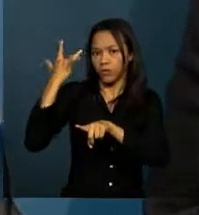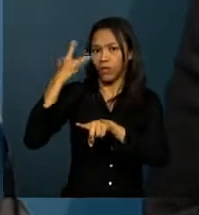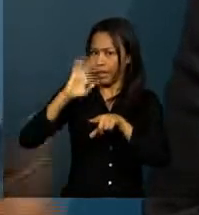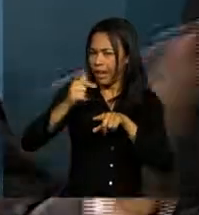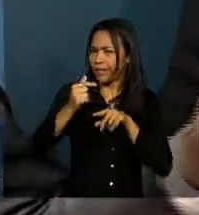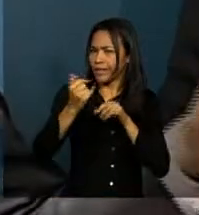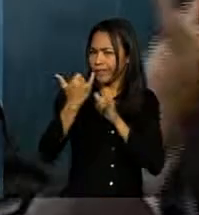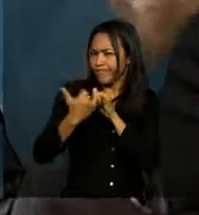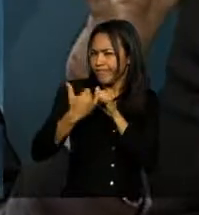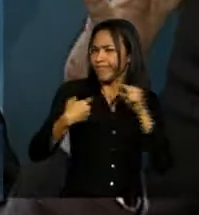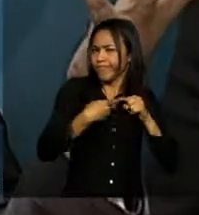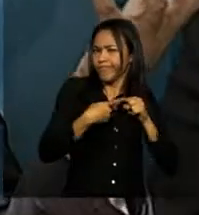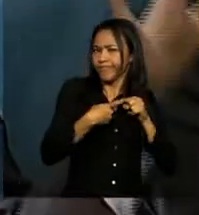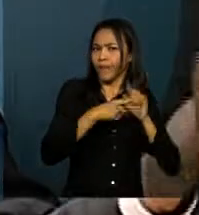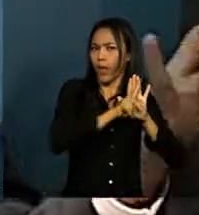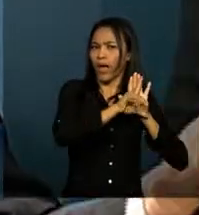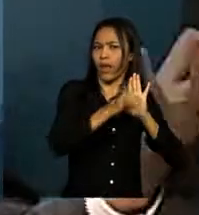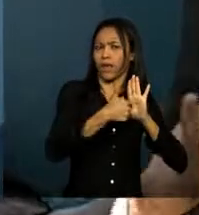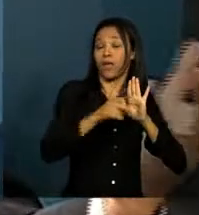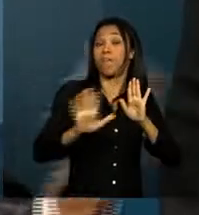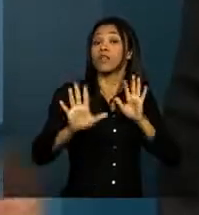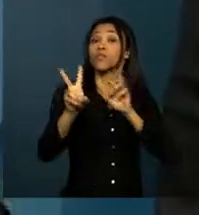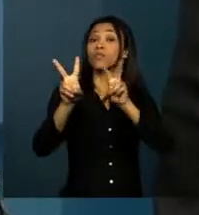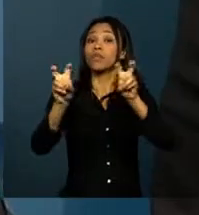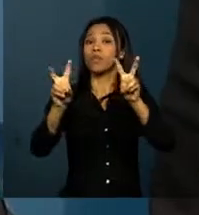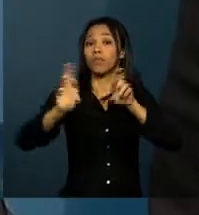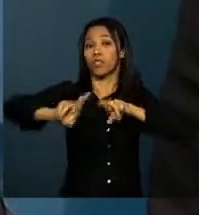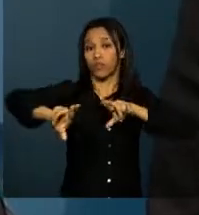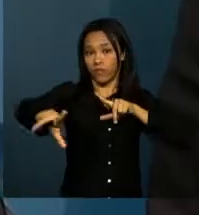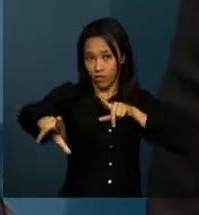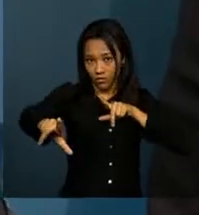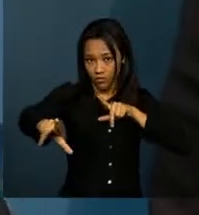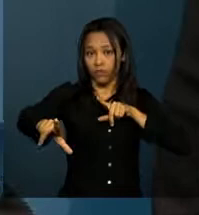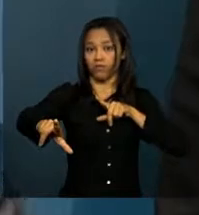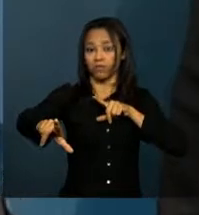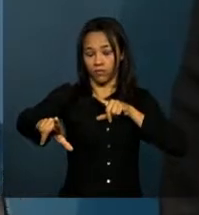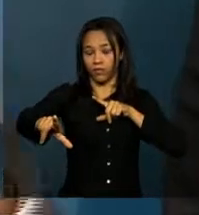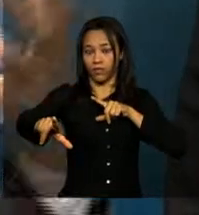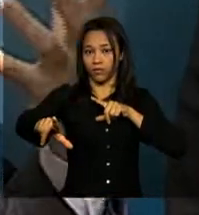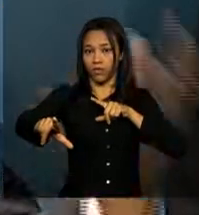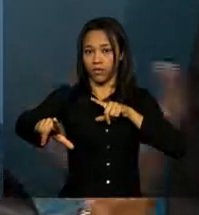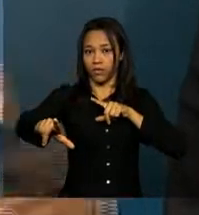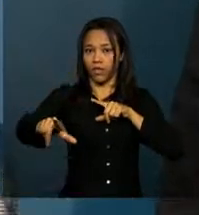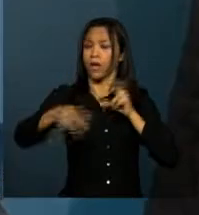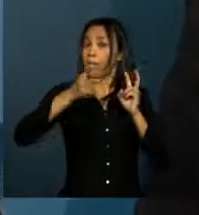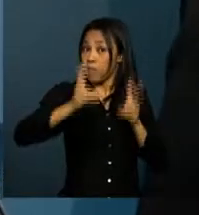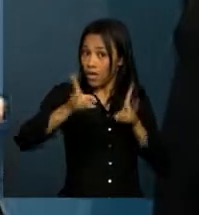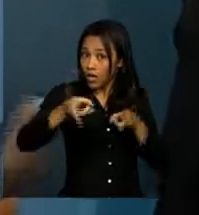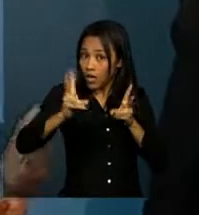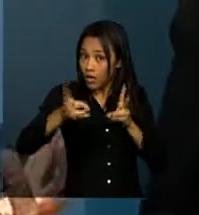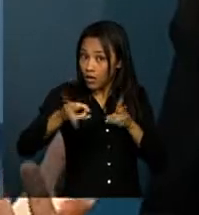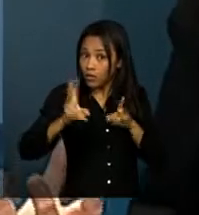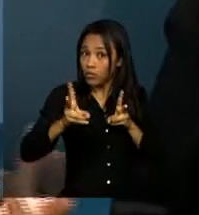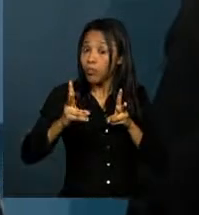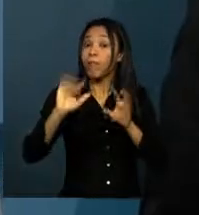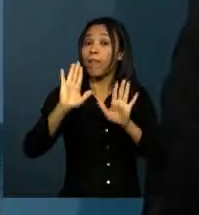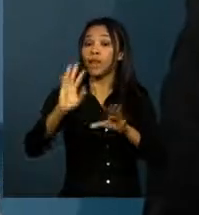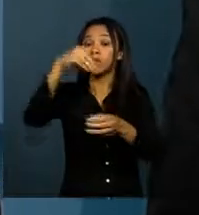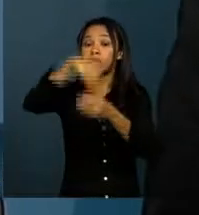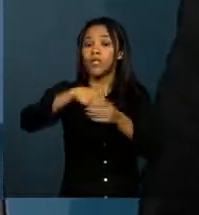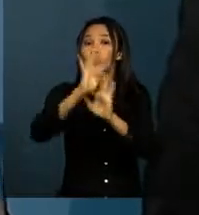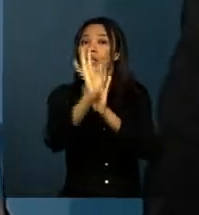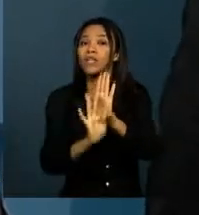não é certo? Mas são assuntos diferentes de realidades, realidades a mesma, mas assuntos com enfoques